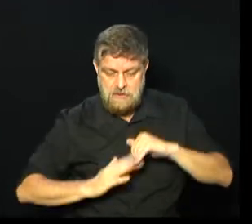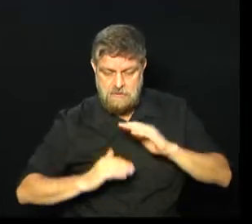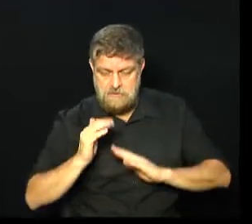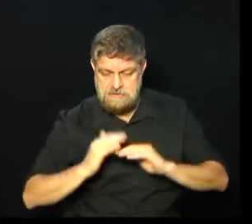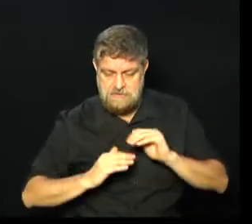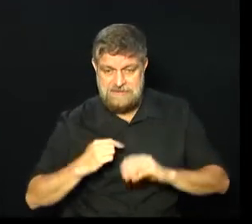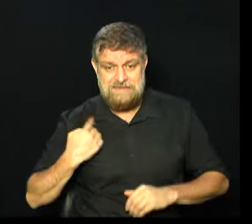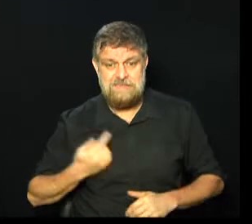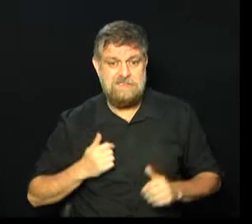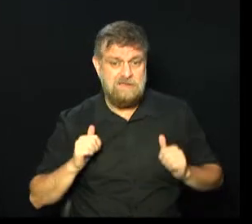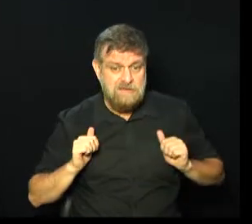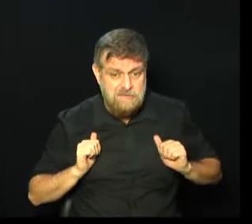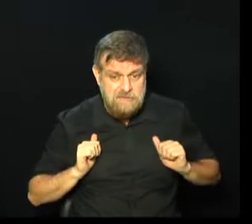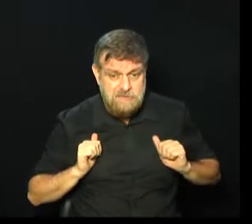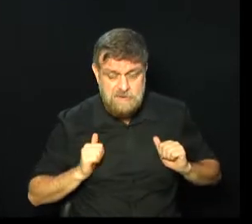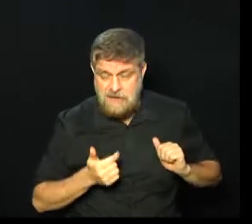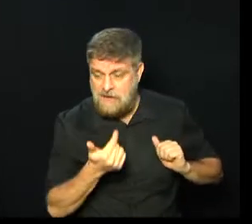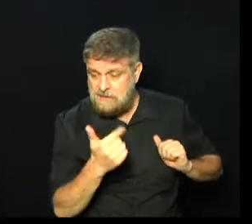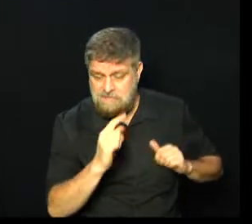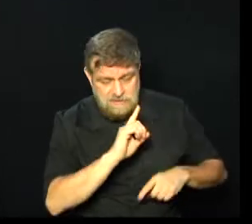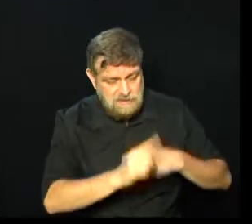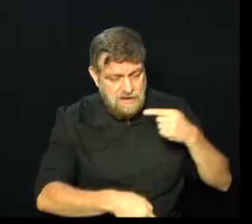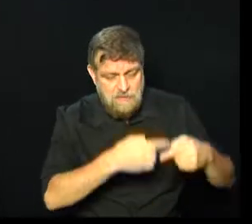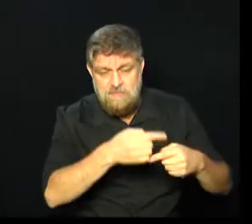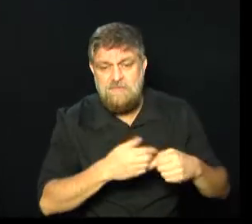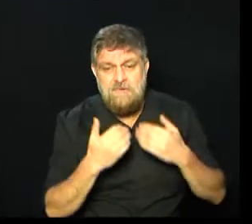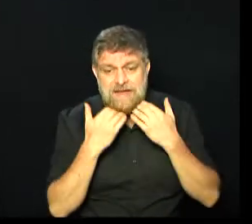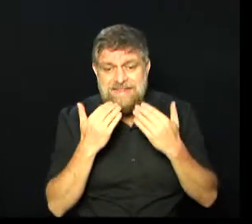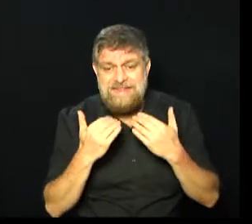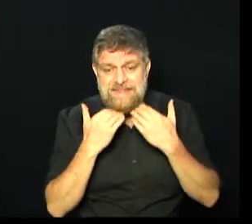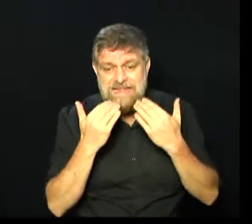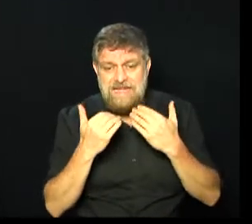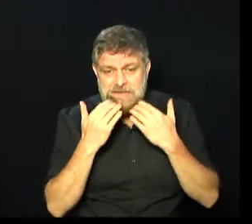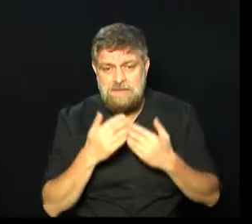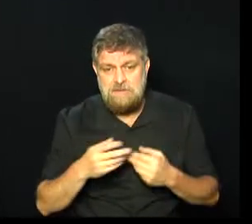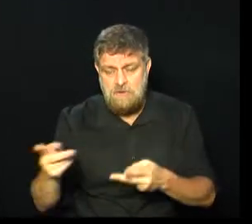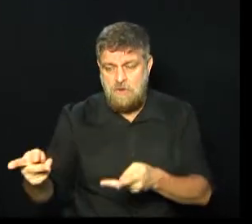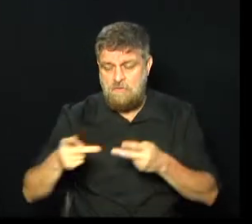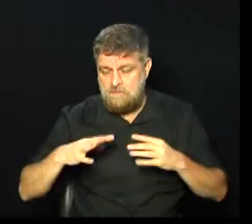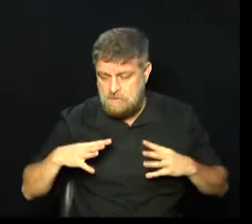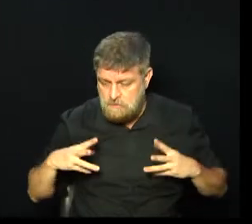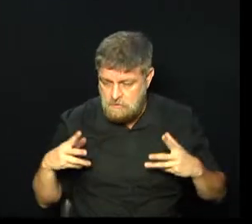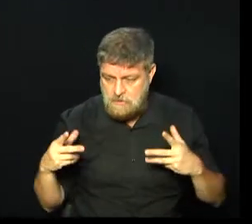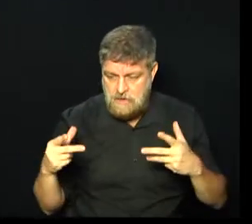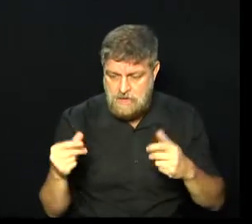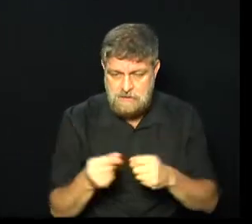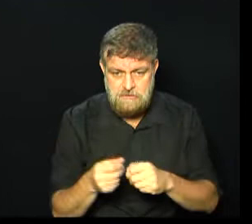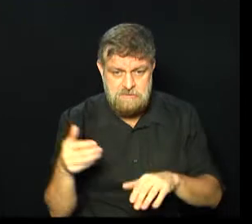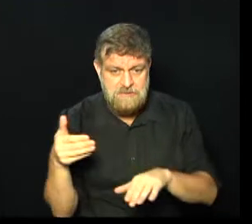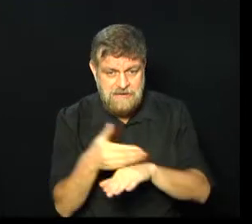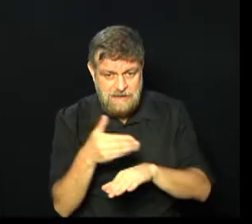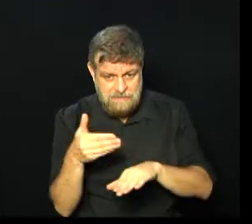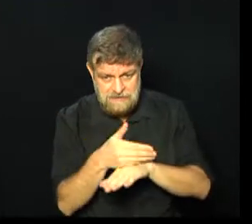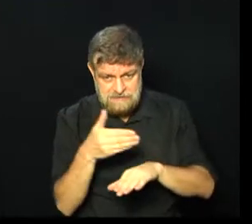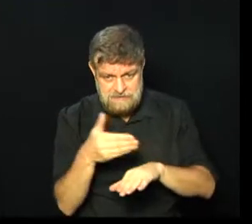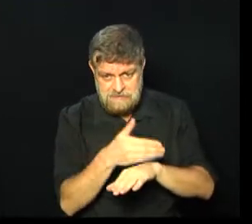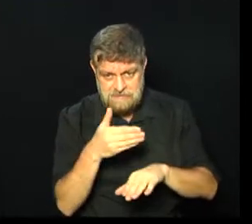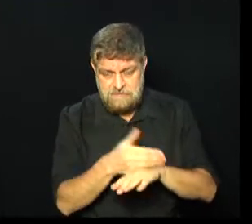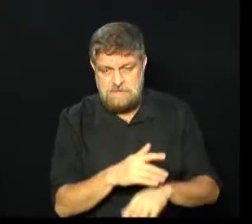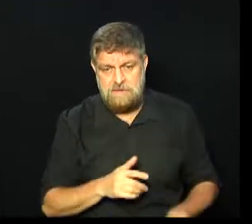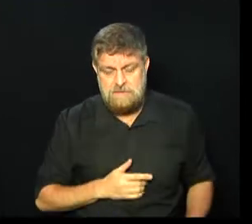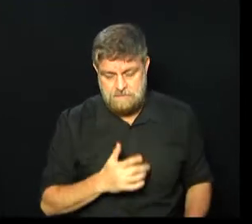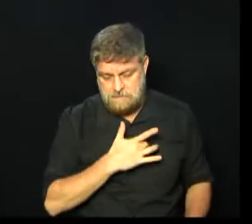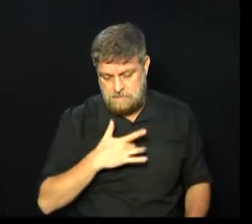não fizer nada, a gente não vai ter resultado nenhum. Então eu convido todos a participarem cada vez mais. A